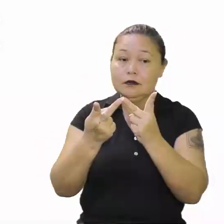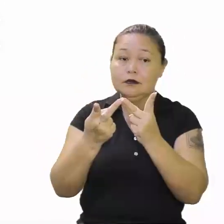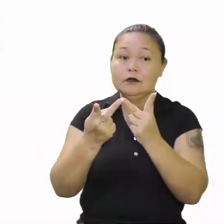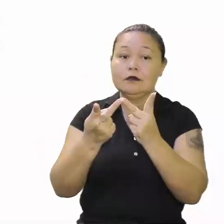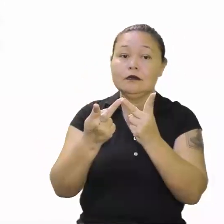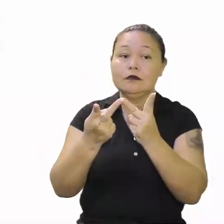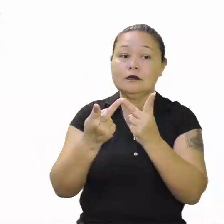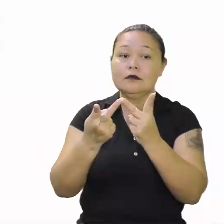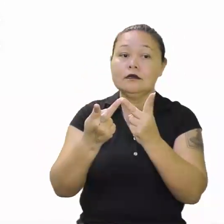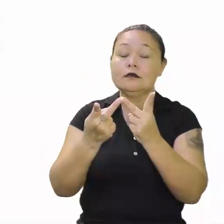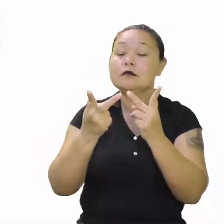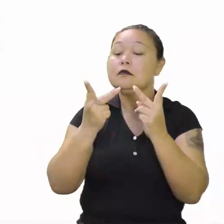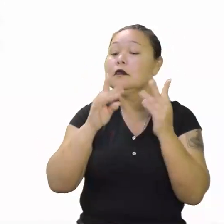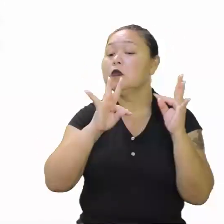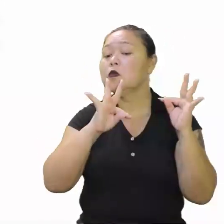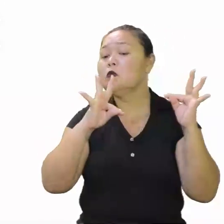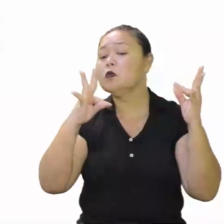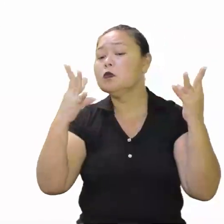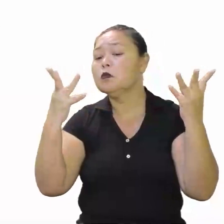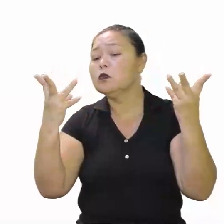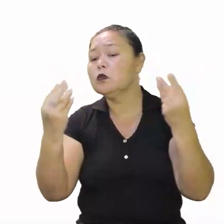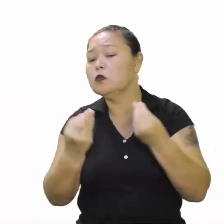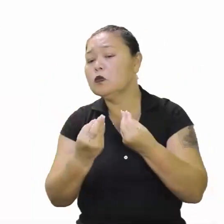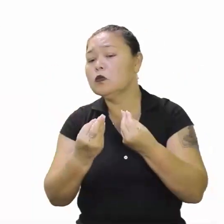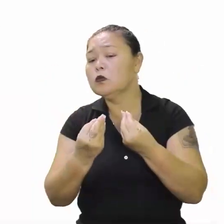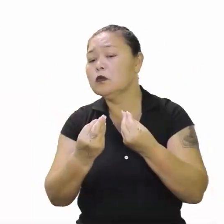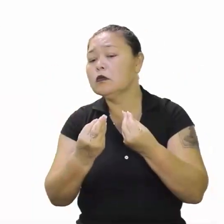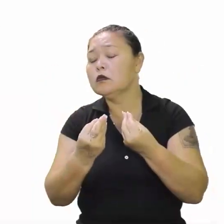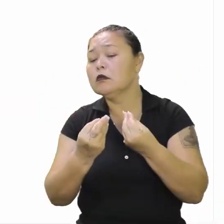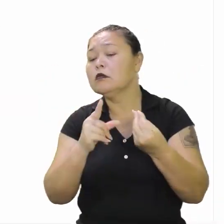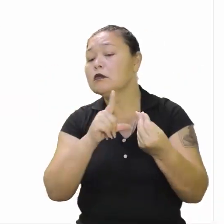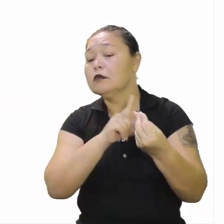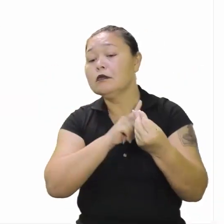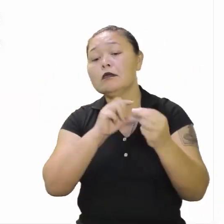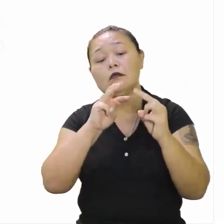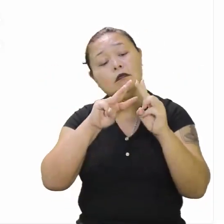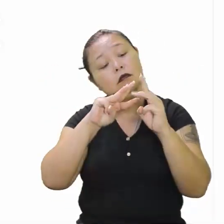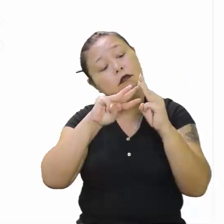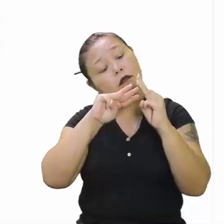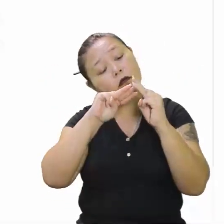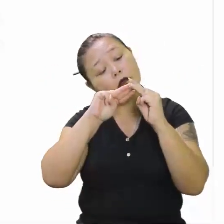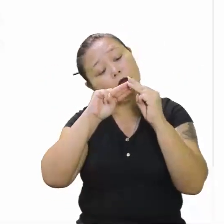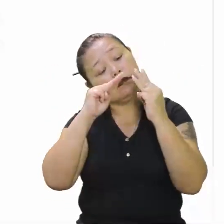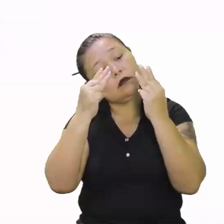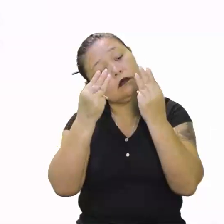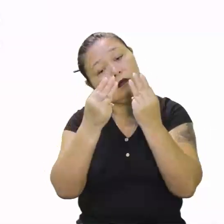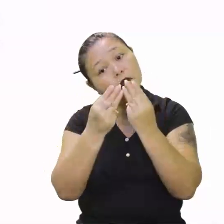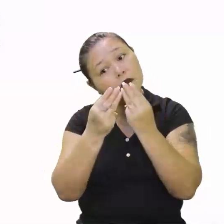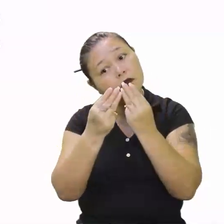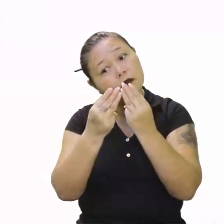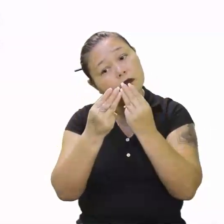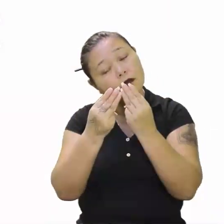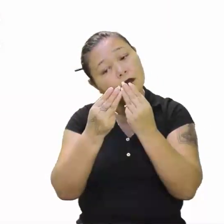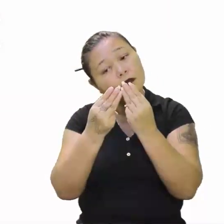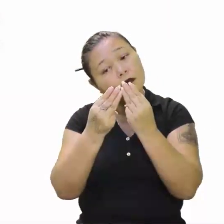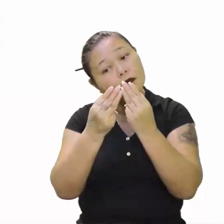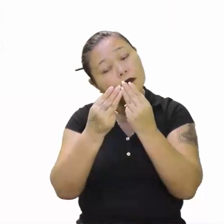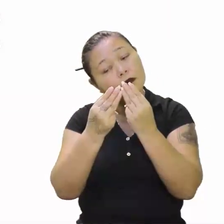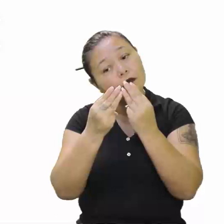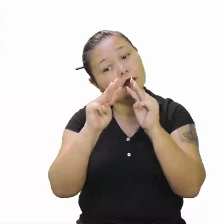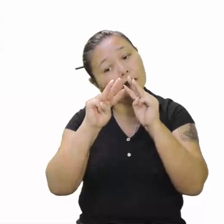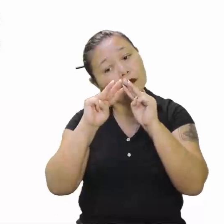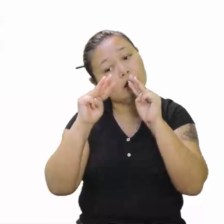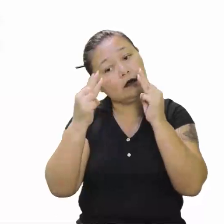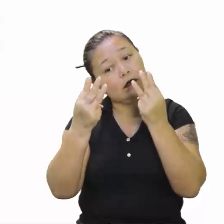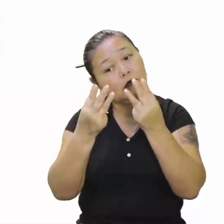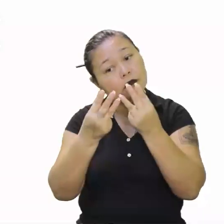é tudo aquilo que tem massa, ok? Então, a